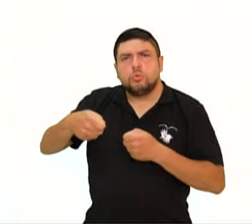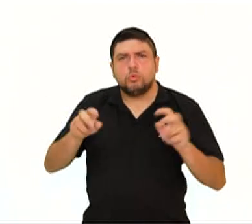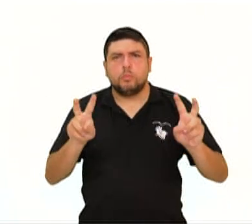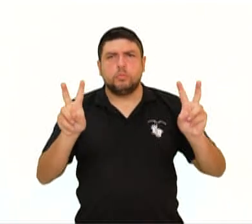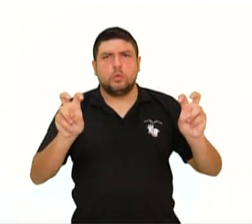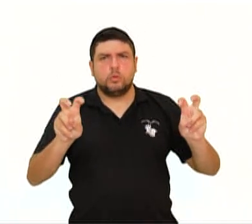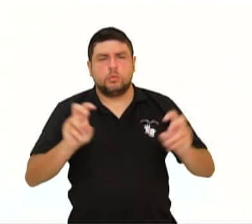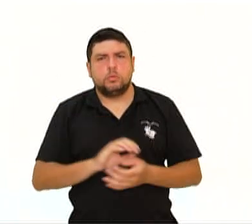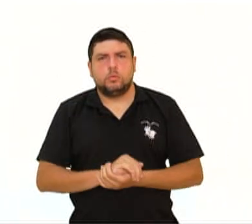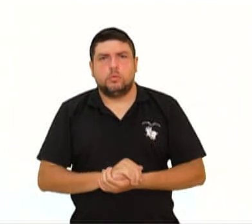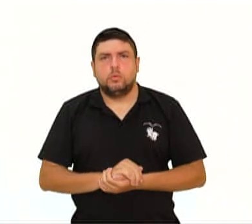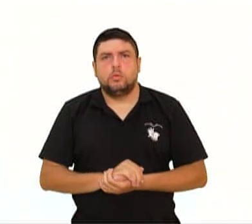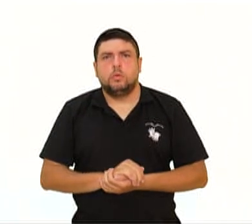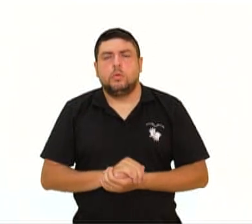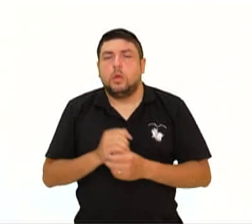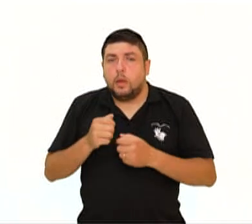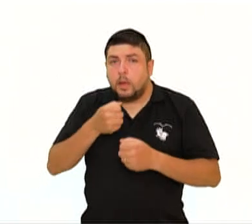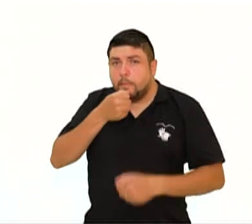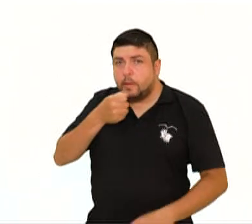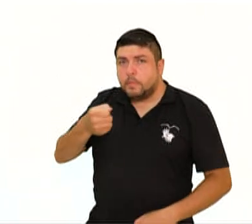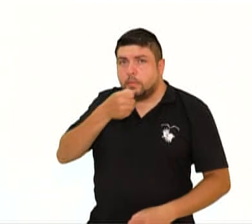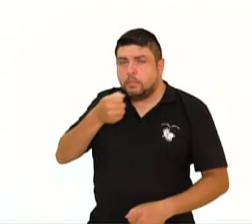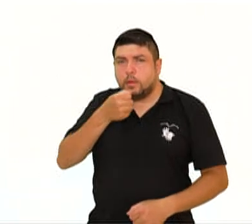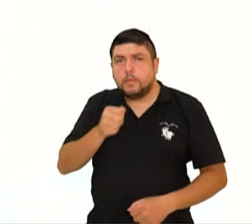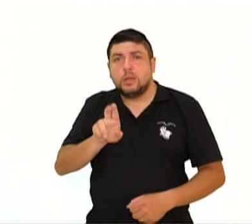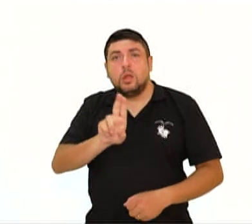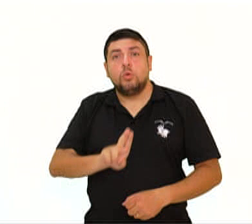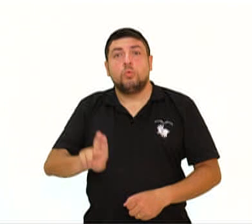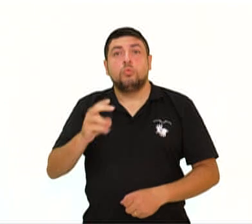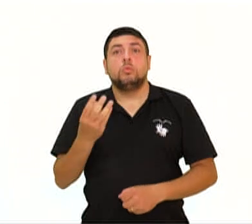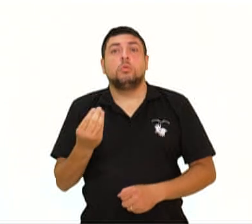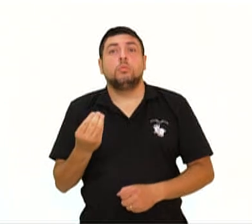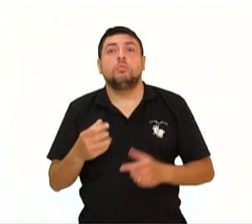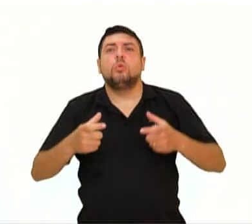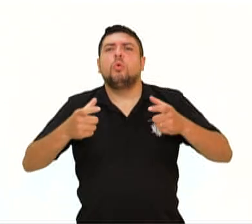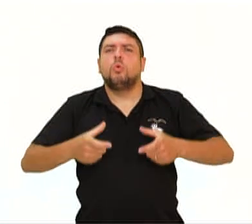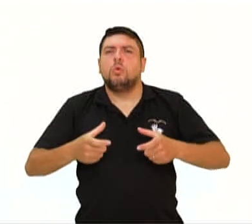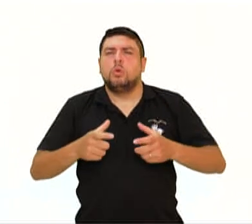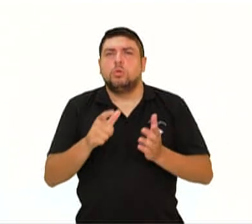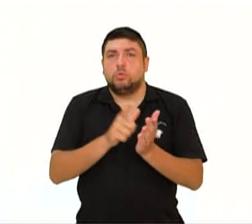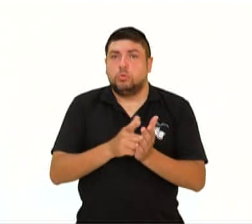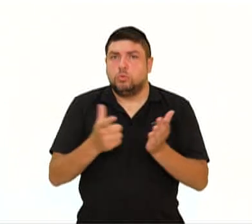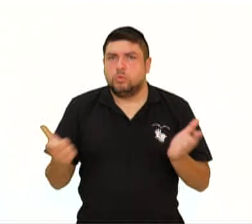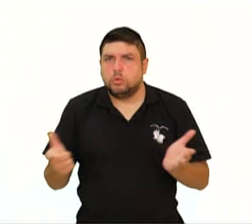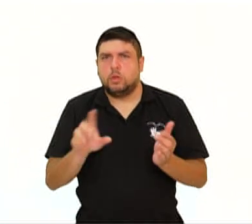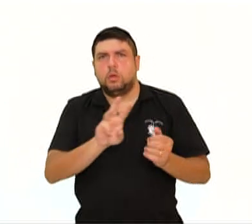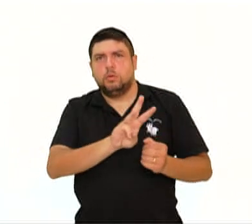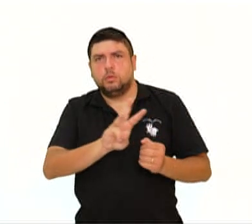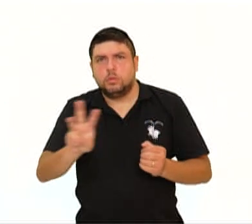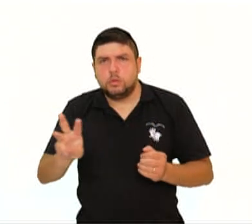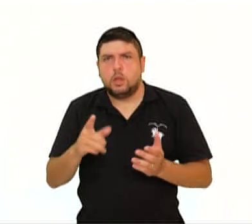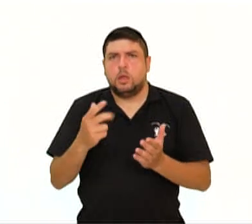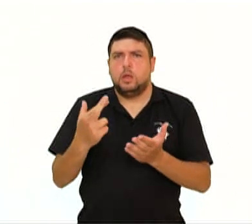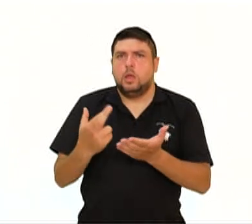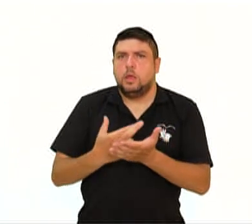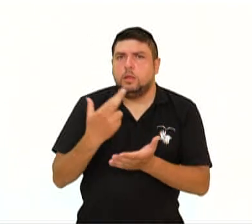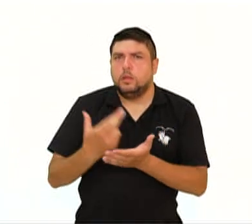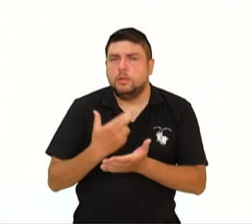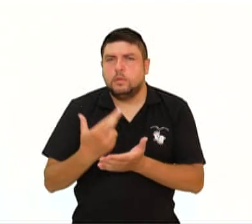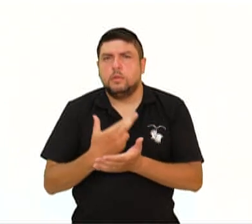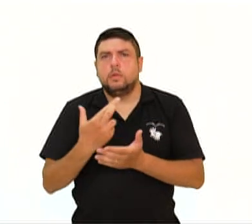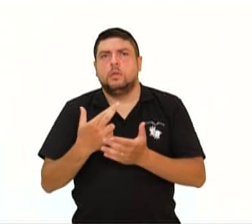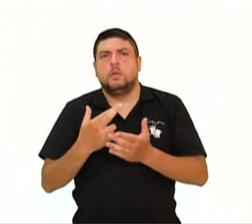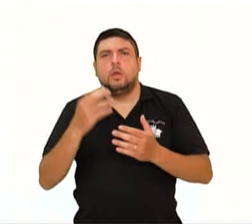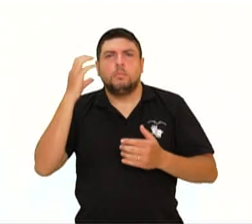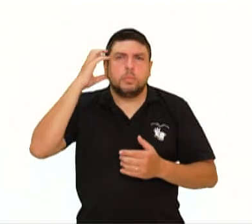As entrevistas são muito utilizadas pelos jornais, sites, revistas, rádios e TVs,